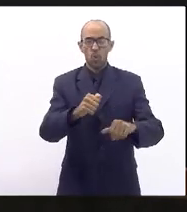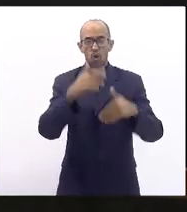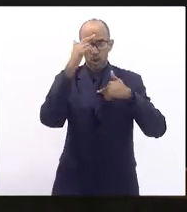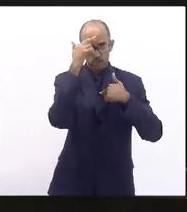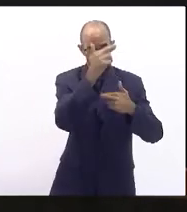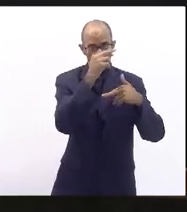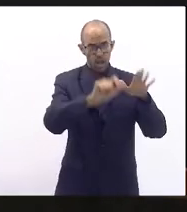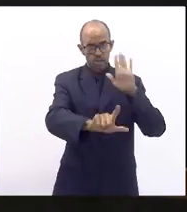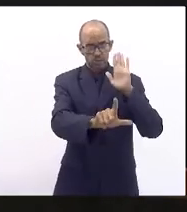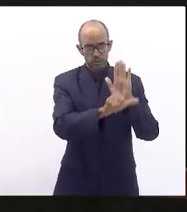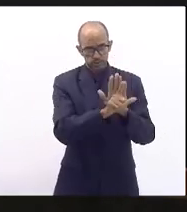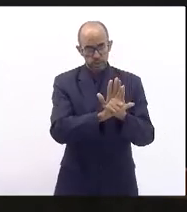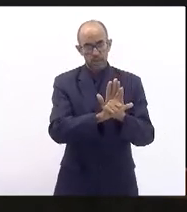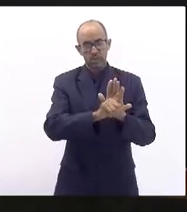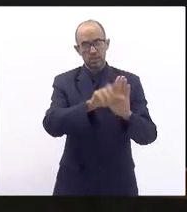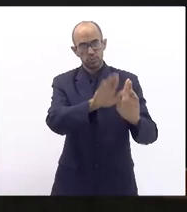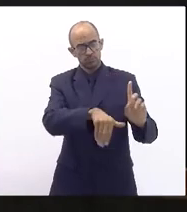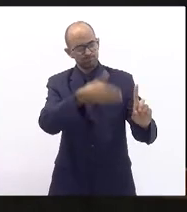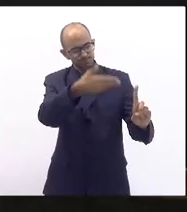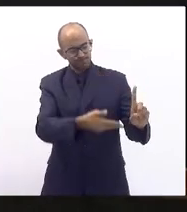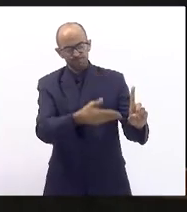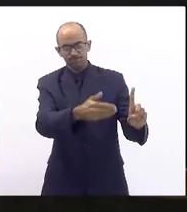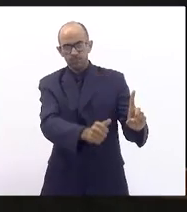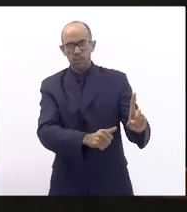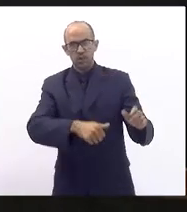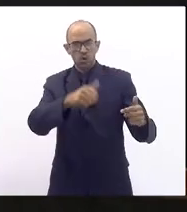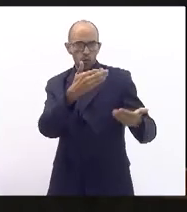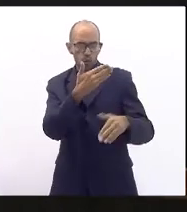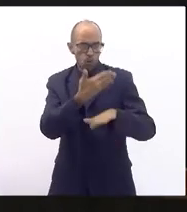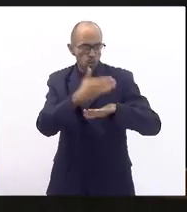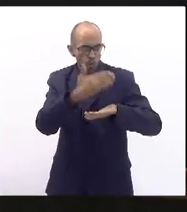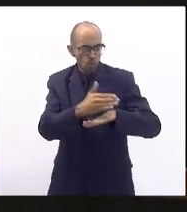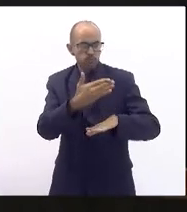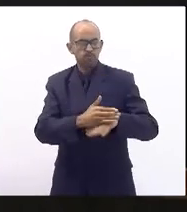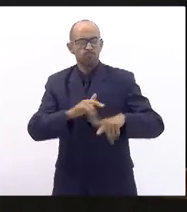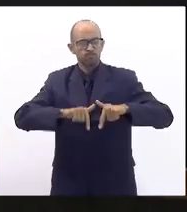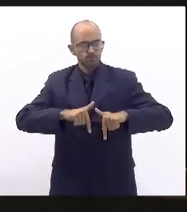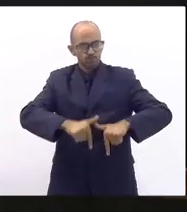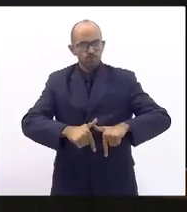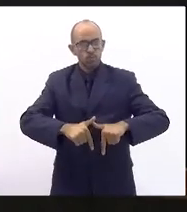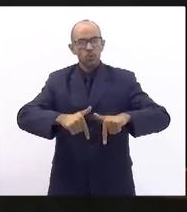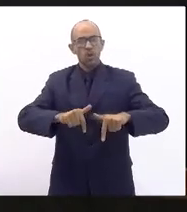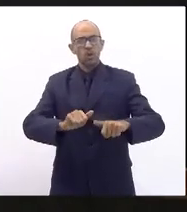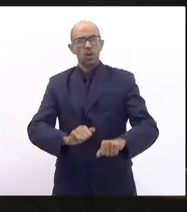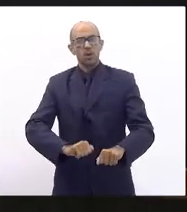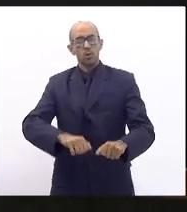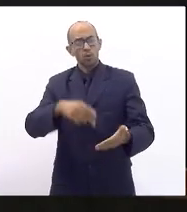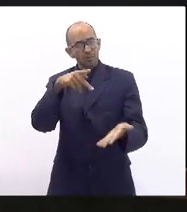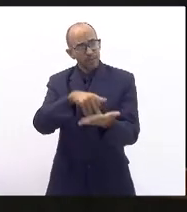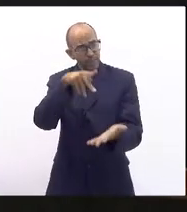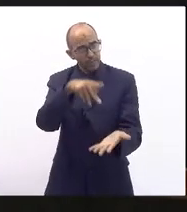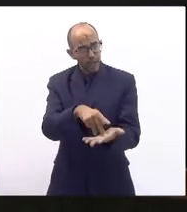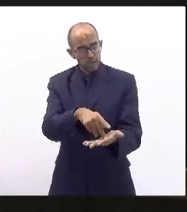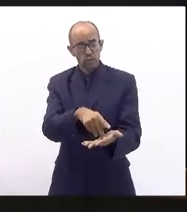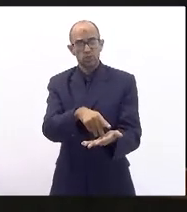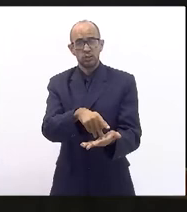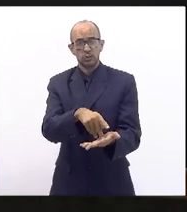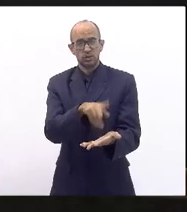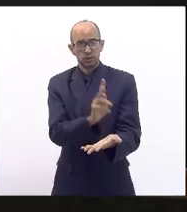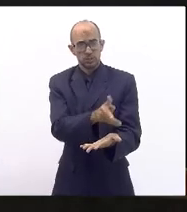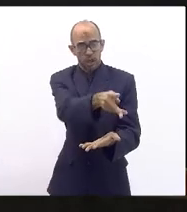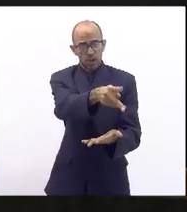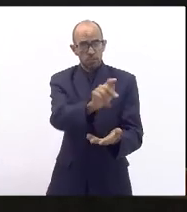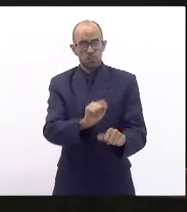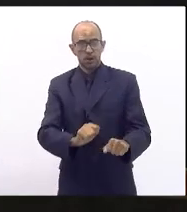determinação dignidade dedicação cultuando a verdade a sinceridade EA